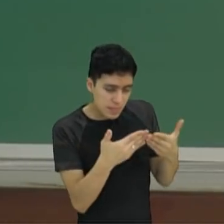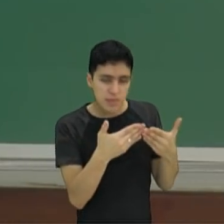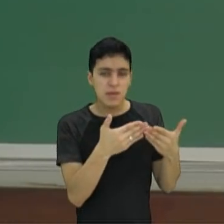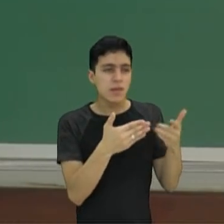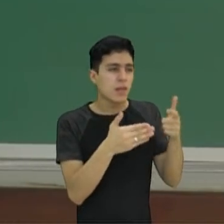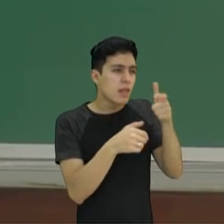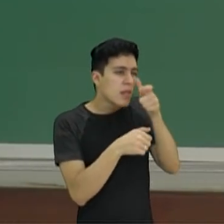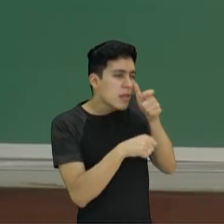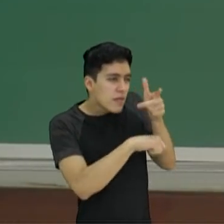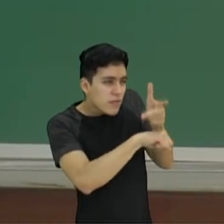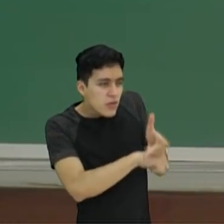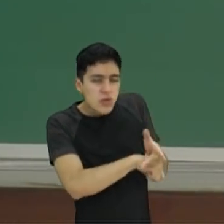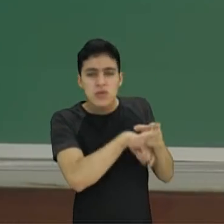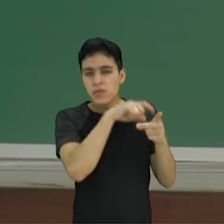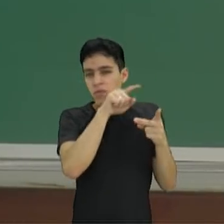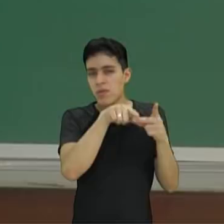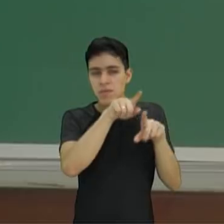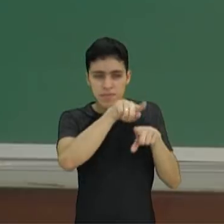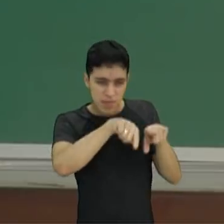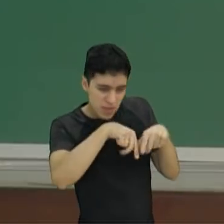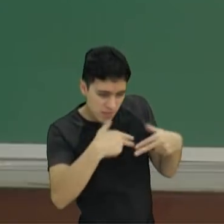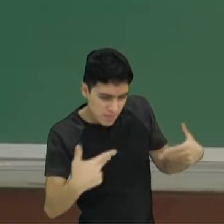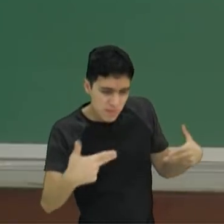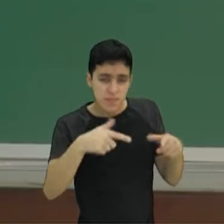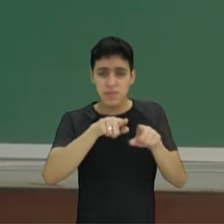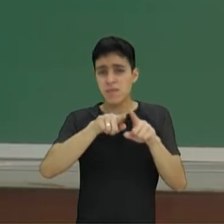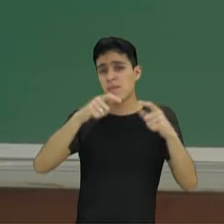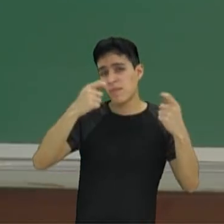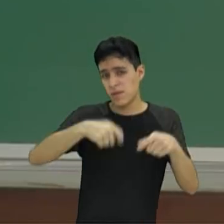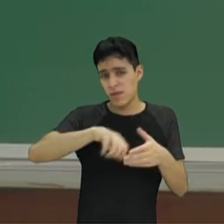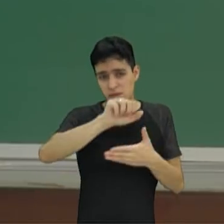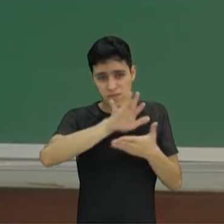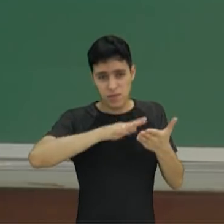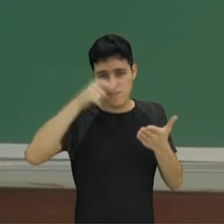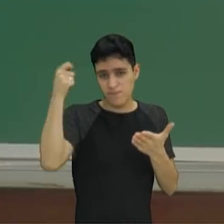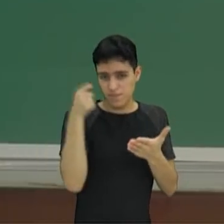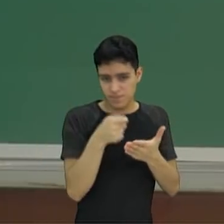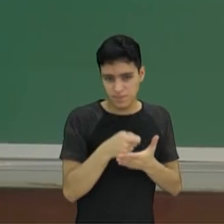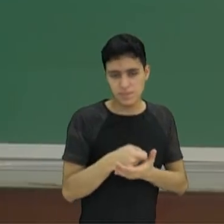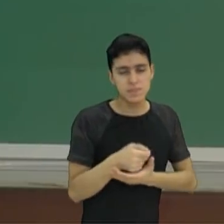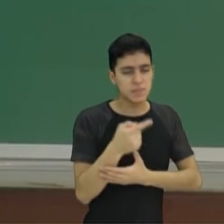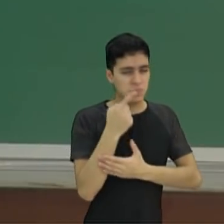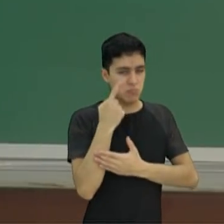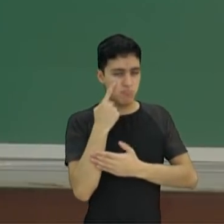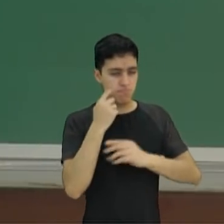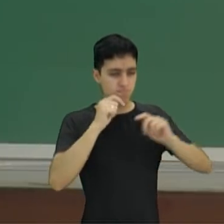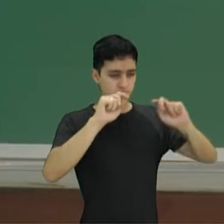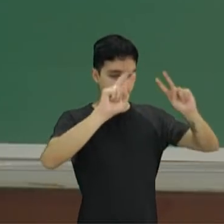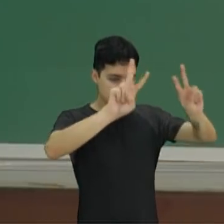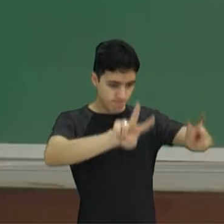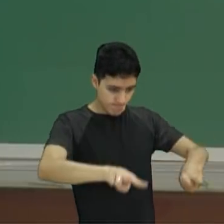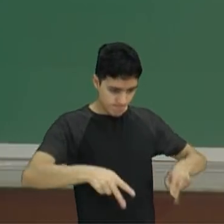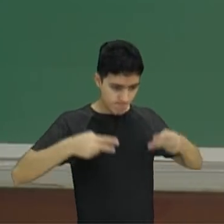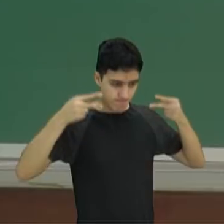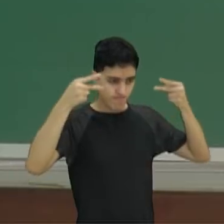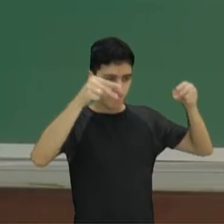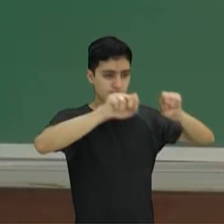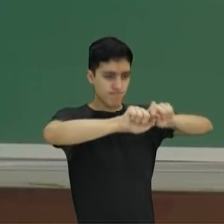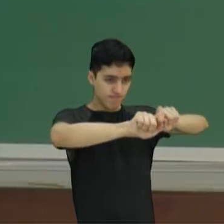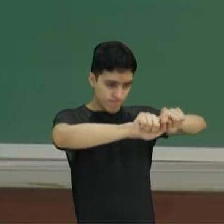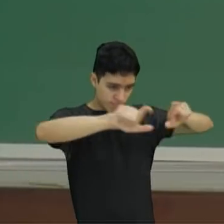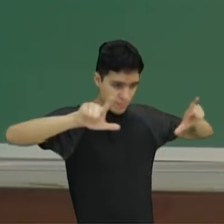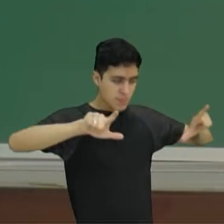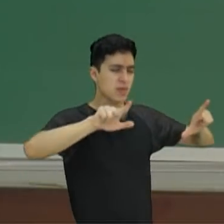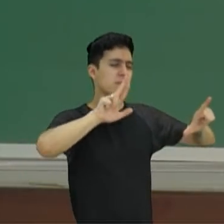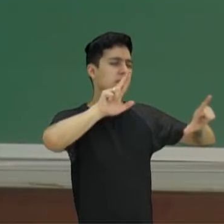nossa aula, o nosso material, acesse também a atividade obrigatória. Lembrando que você exercita o conteúdo da aula respondendo